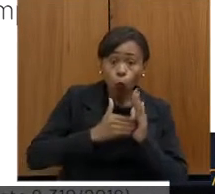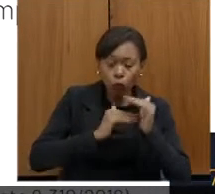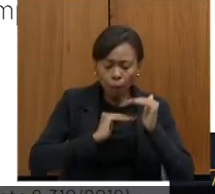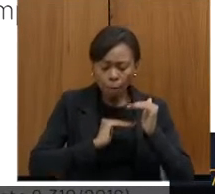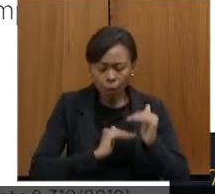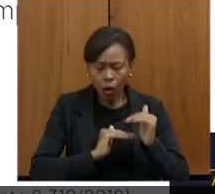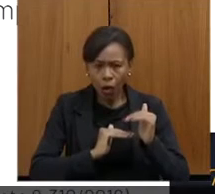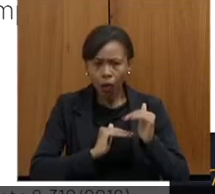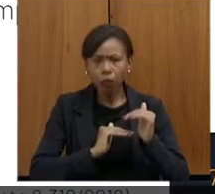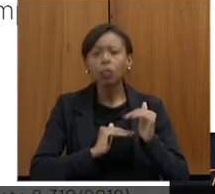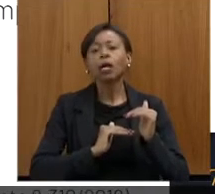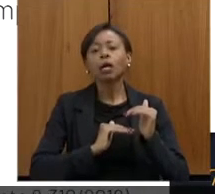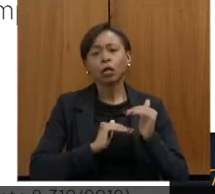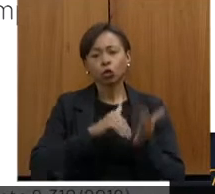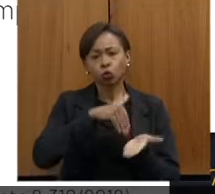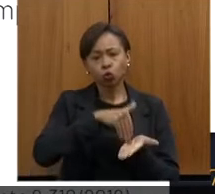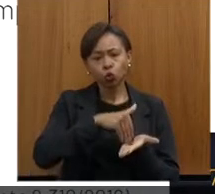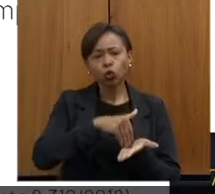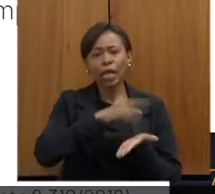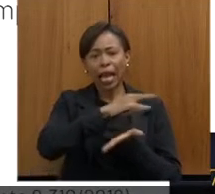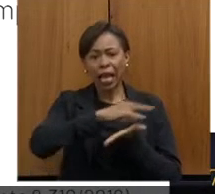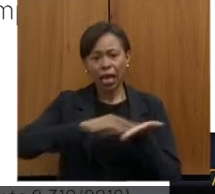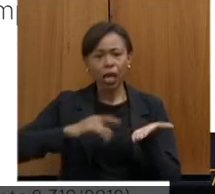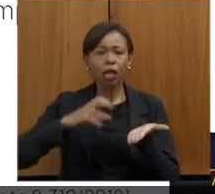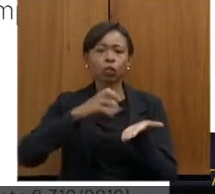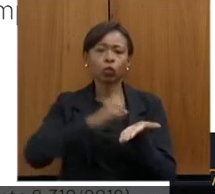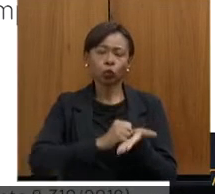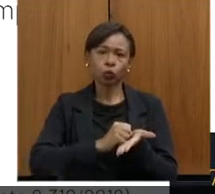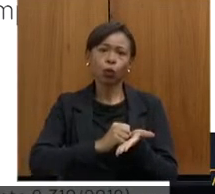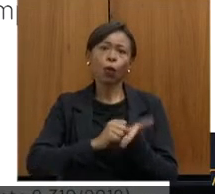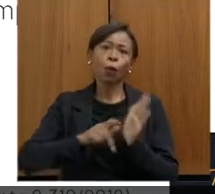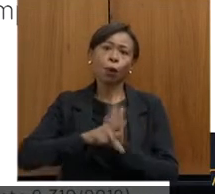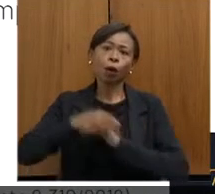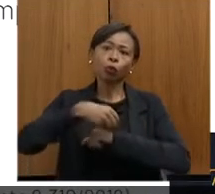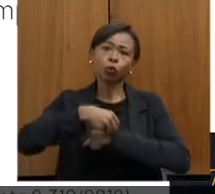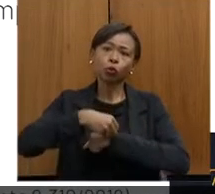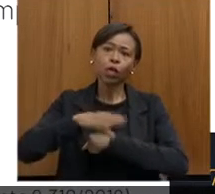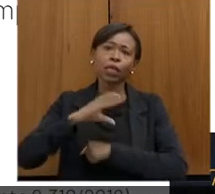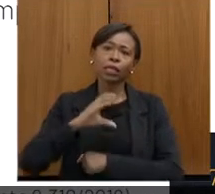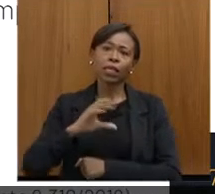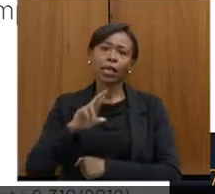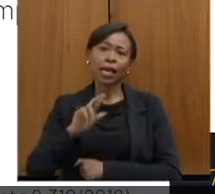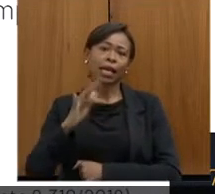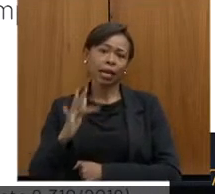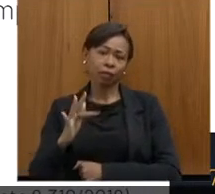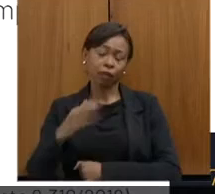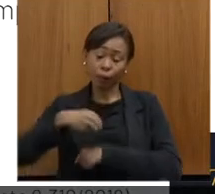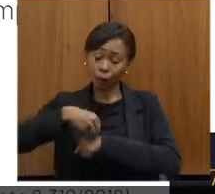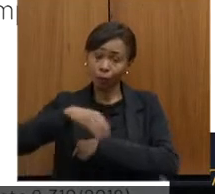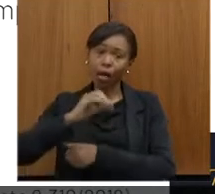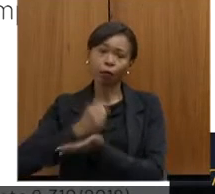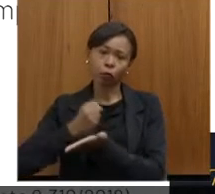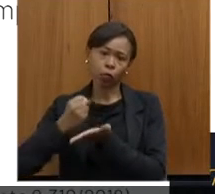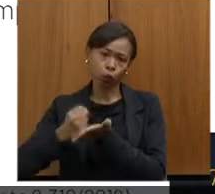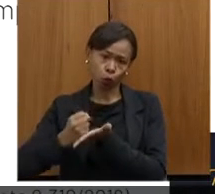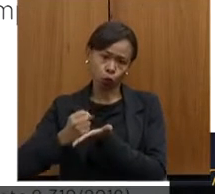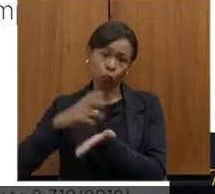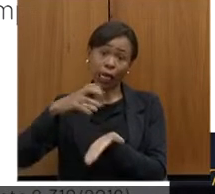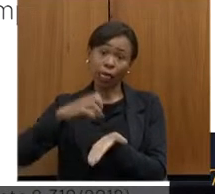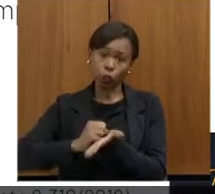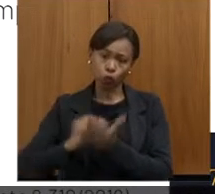fato, acontecerá ali fora, com o envio da CRF para o cartório de registro de imóveis. Então, eu queria enfatizar